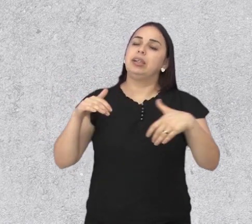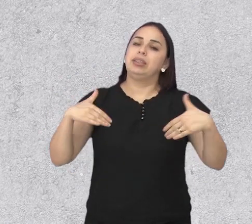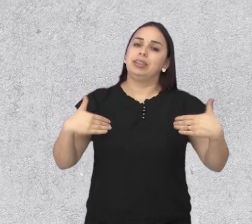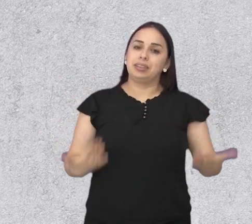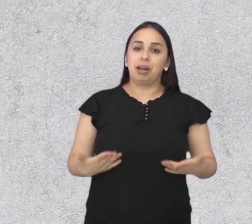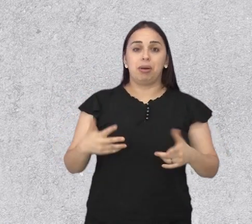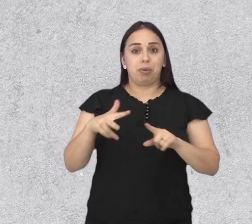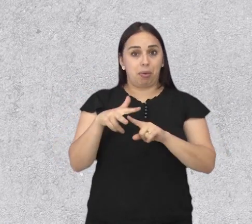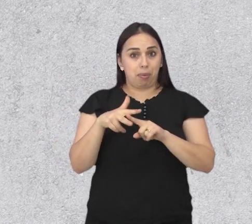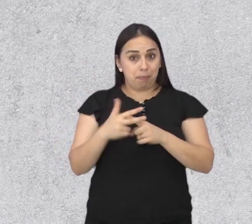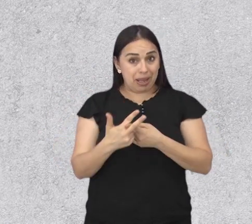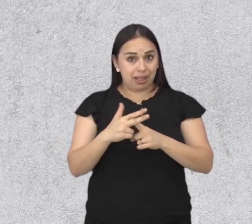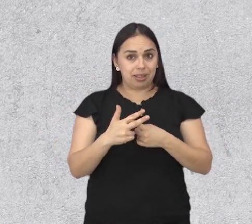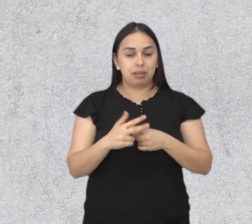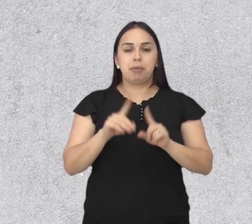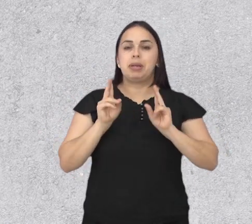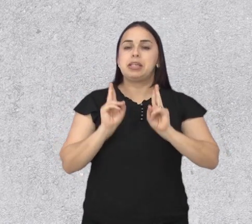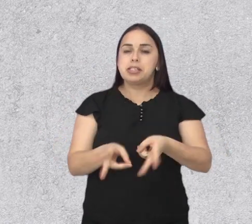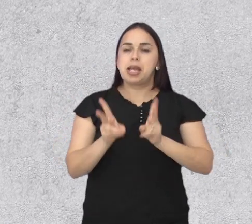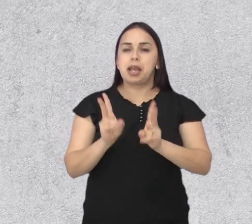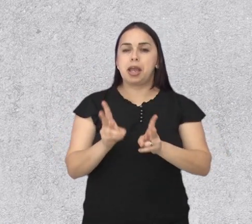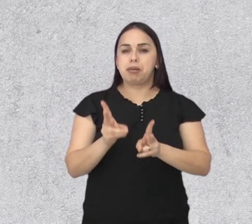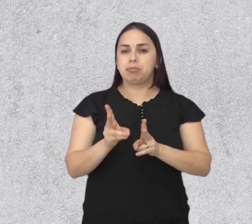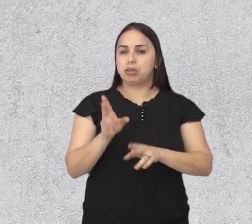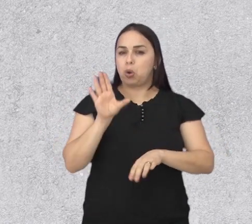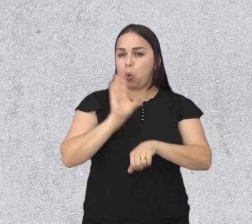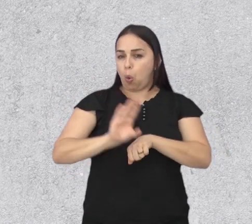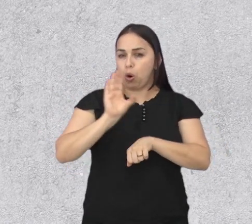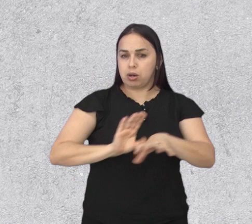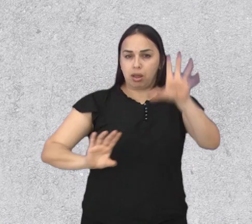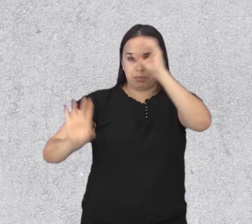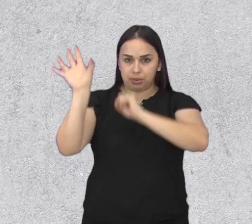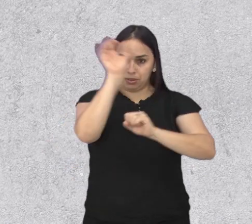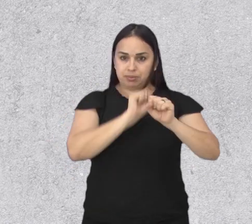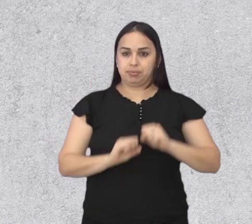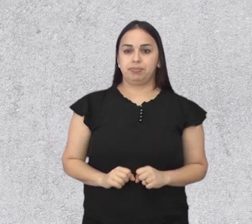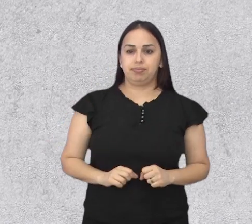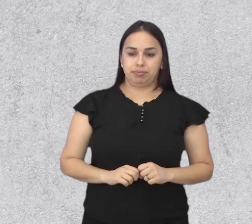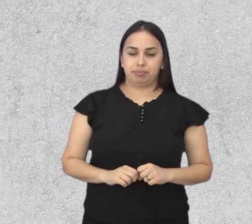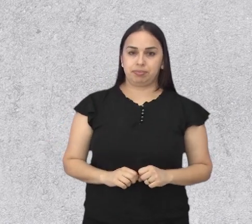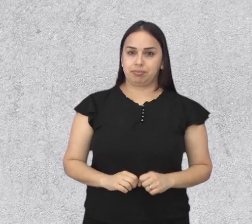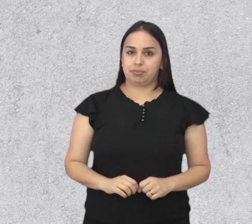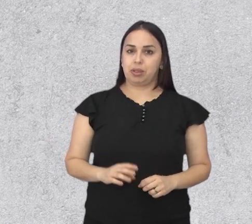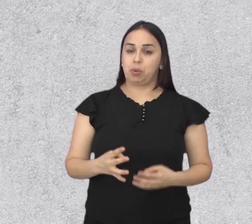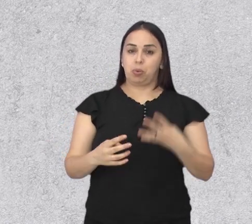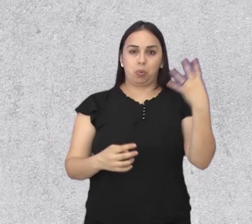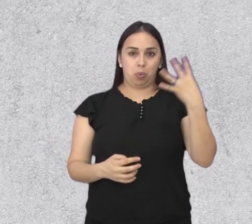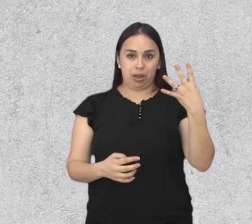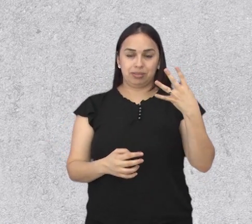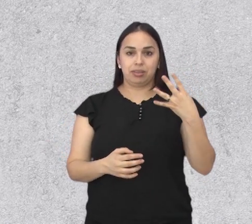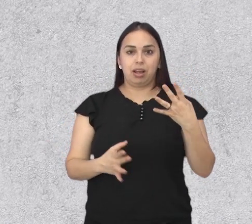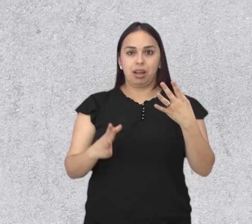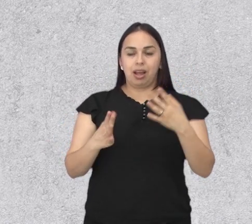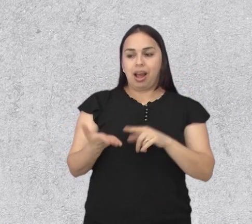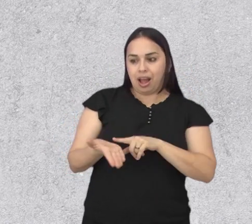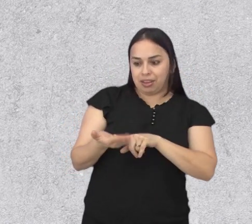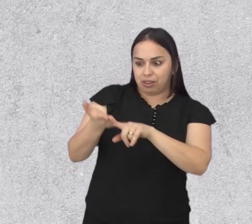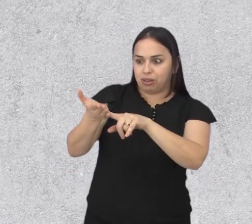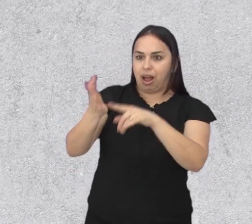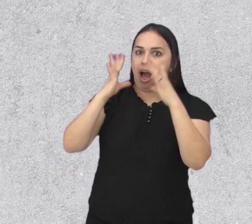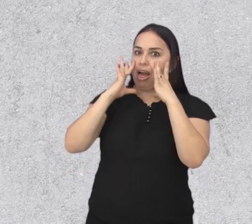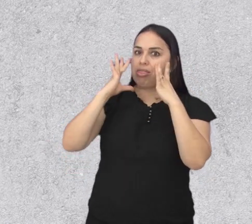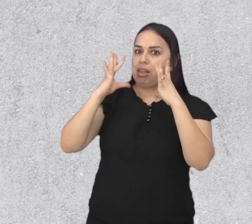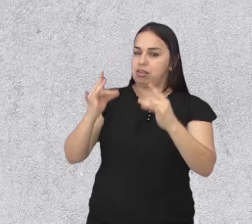modificações. Então, o mecânico deve estar constantemente se especializando. 4. Esteja atento às tecnologias.